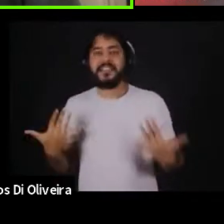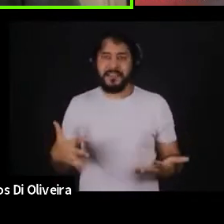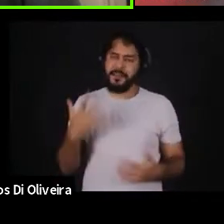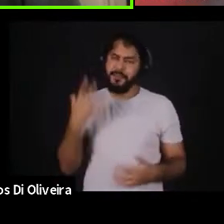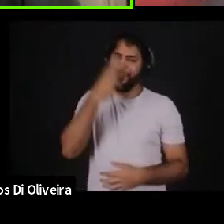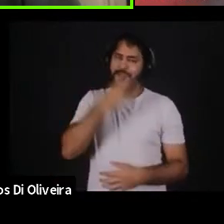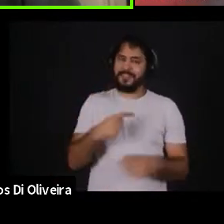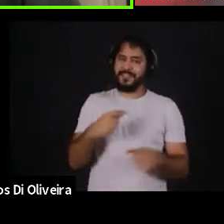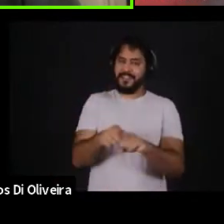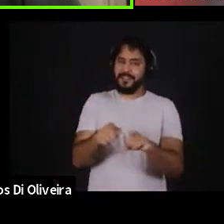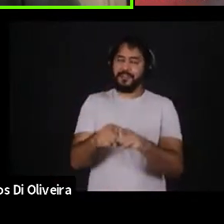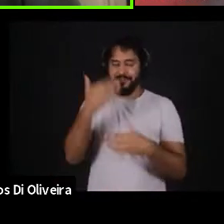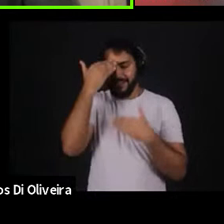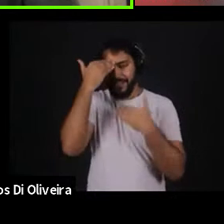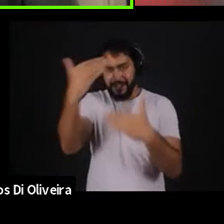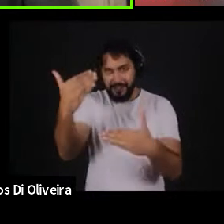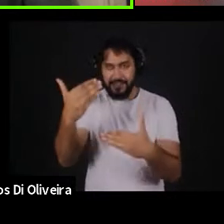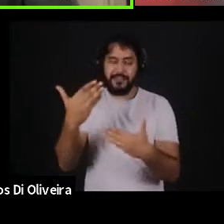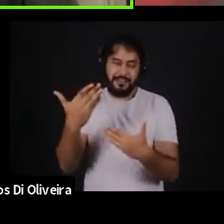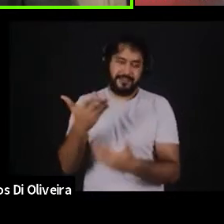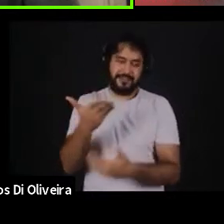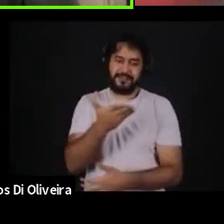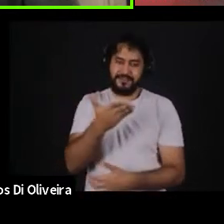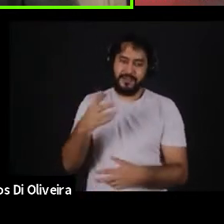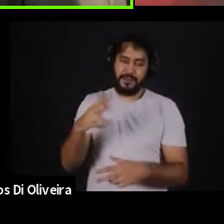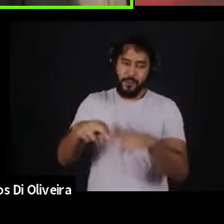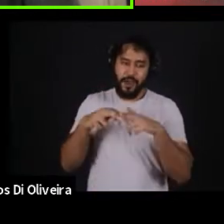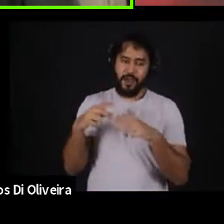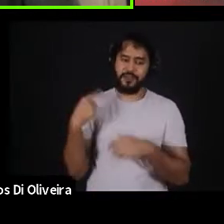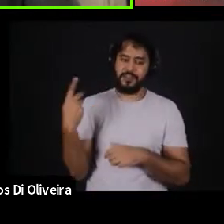principalmente o convite de vocês e a vontade de estar junto aqui